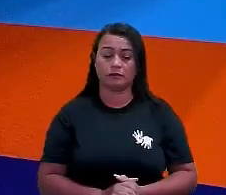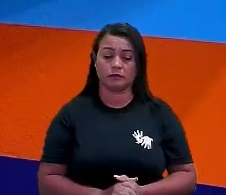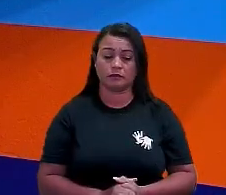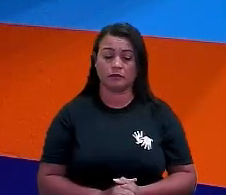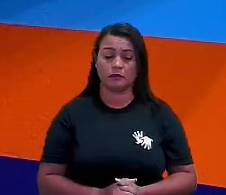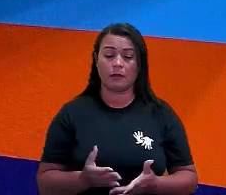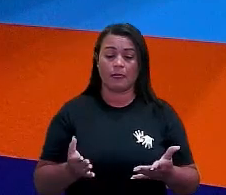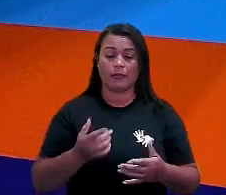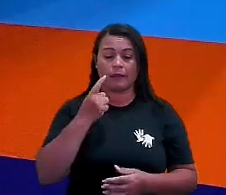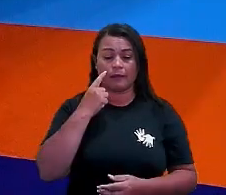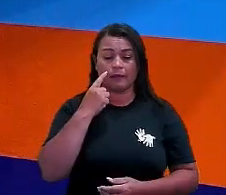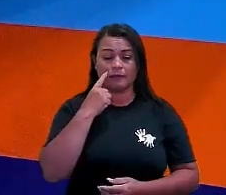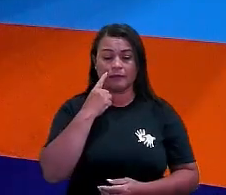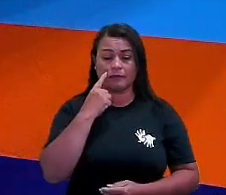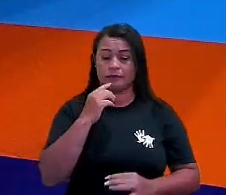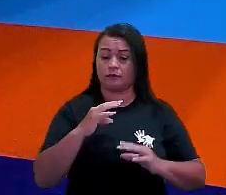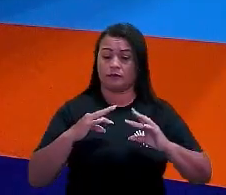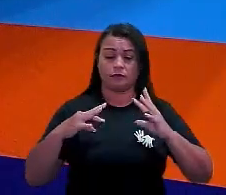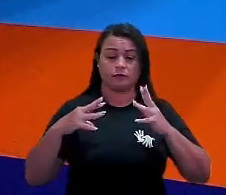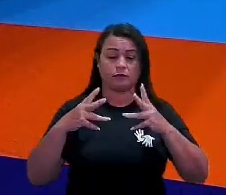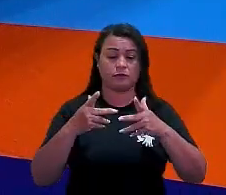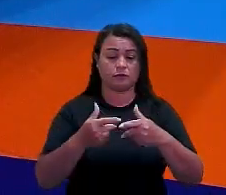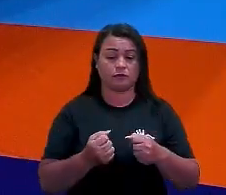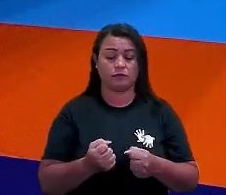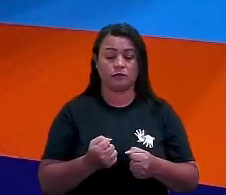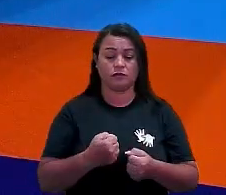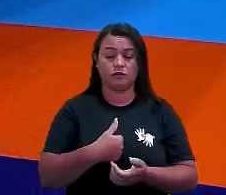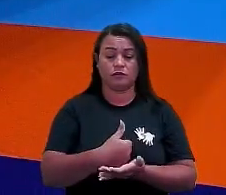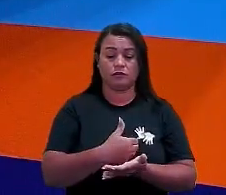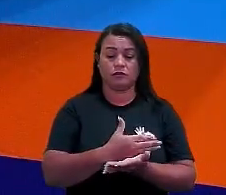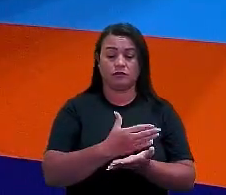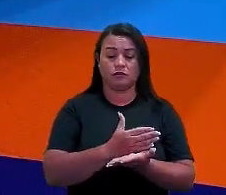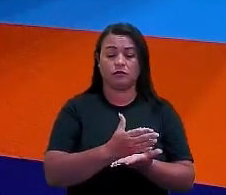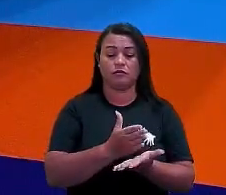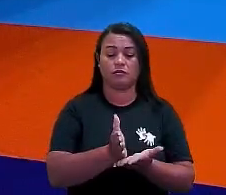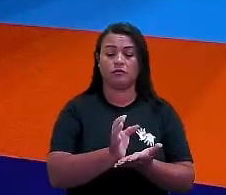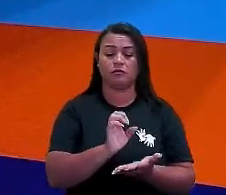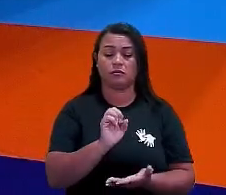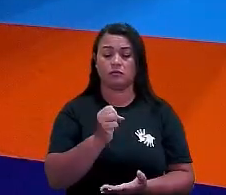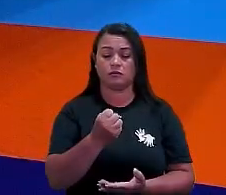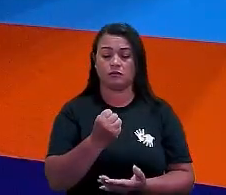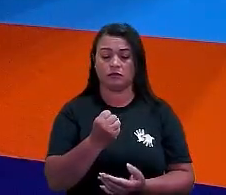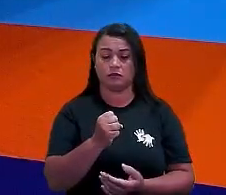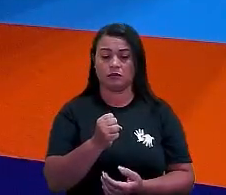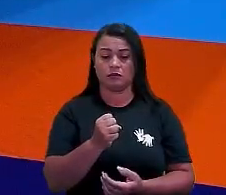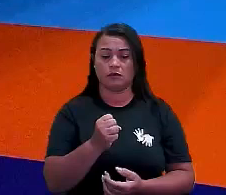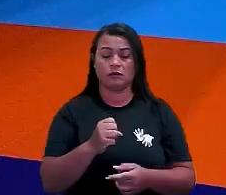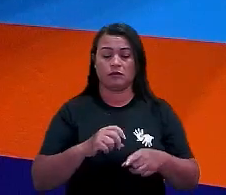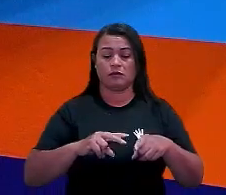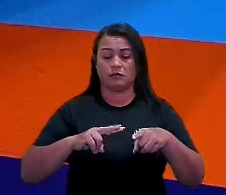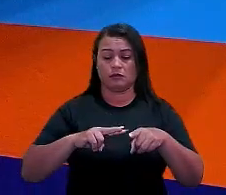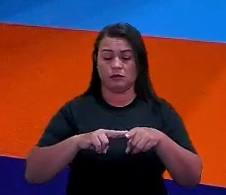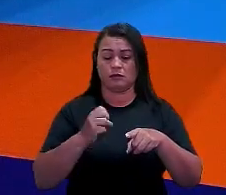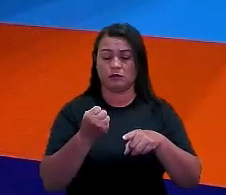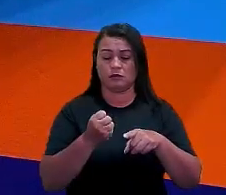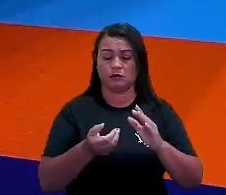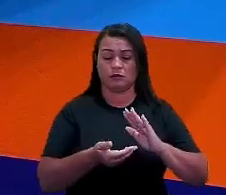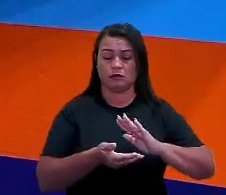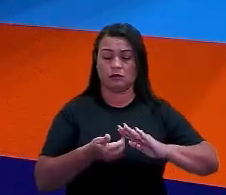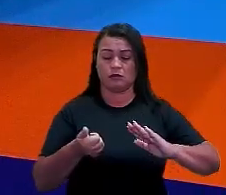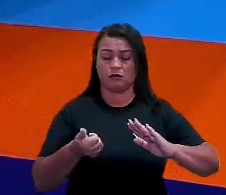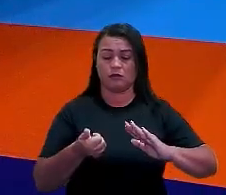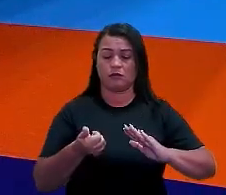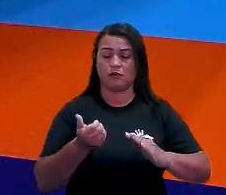E aqui, ó, o inteiro ele foi dividido em 8 partes iguais e dessas 8 partes eu comi 3. E aí,